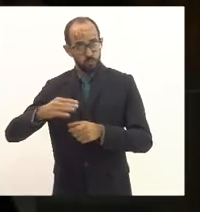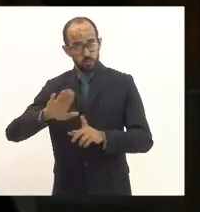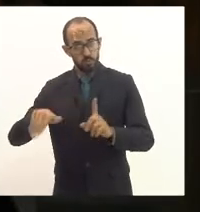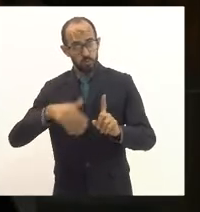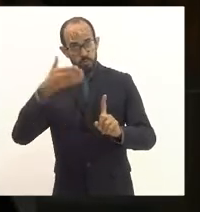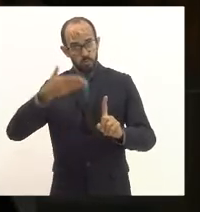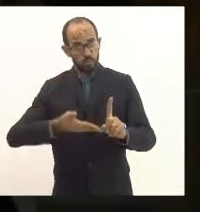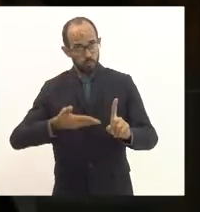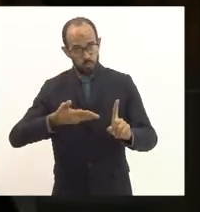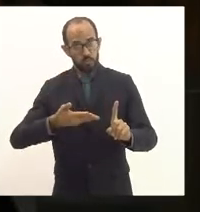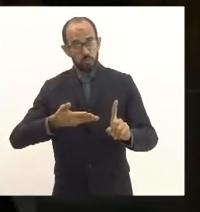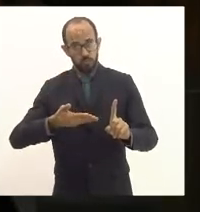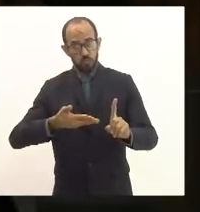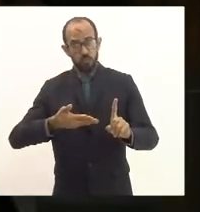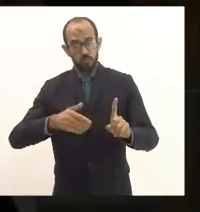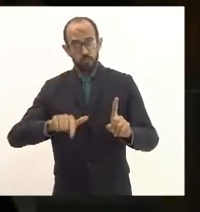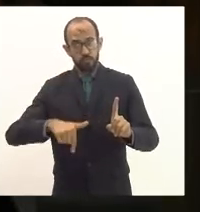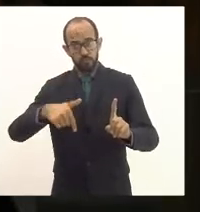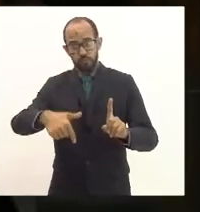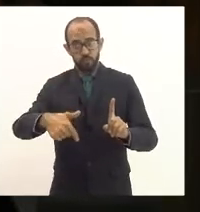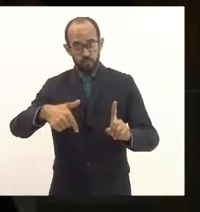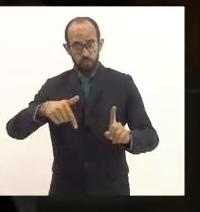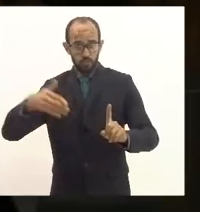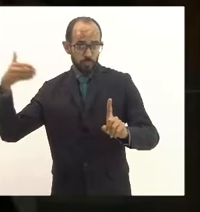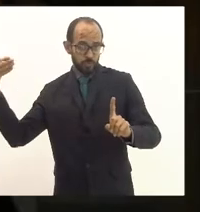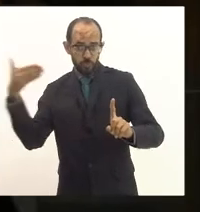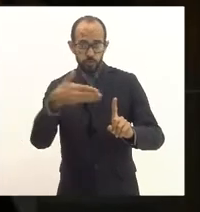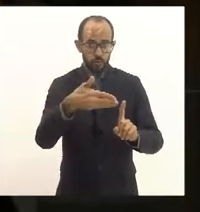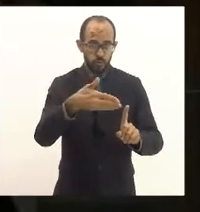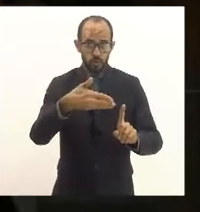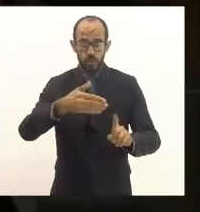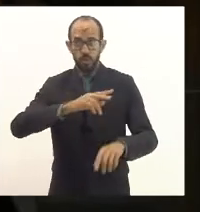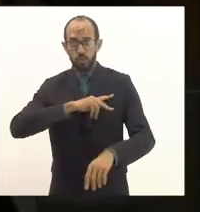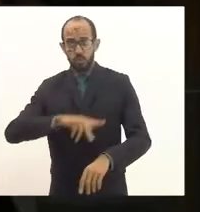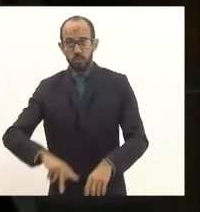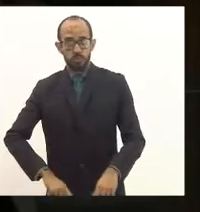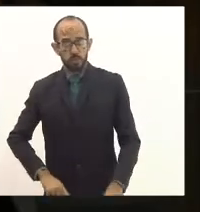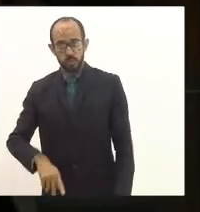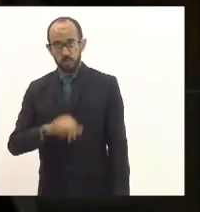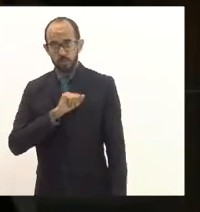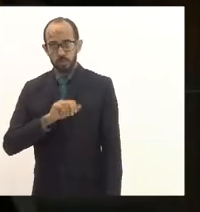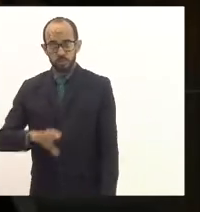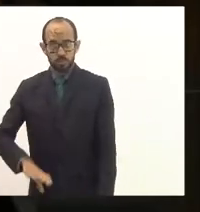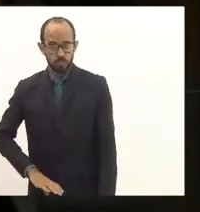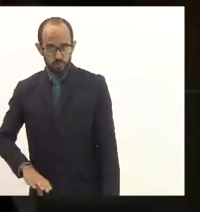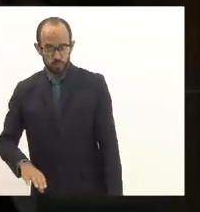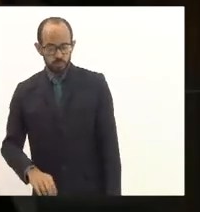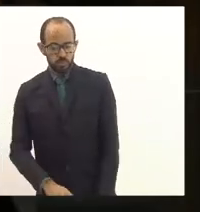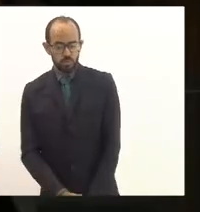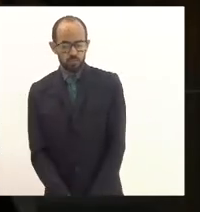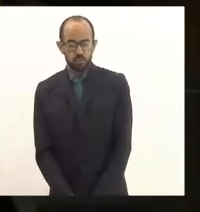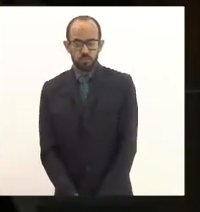reconhecer, a ação direta do presidente da Casa, André Siciliano.